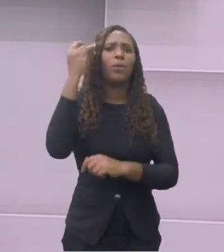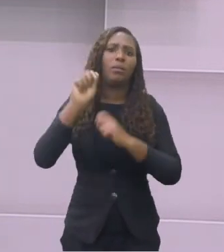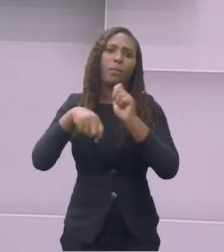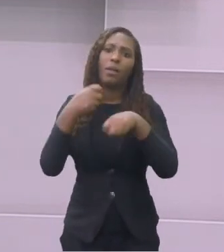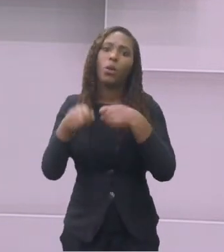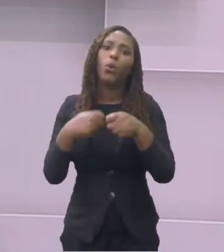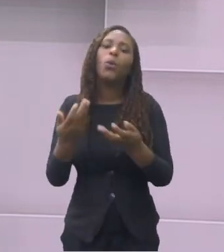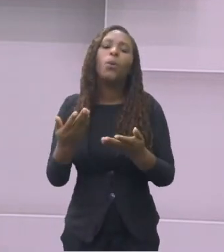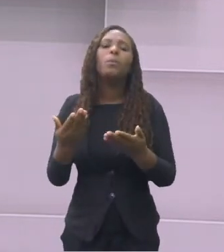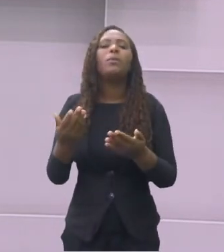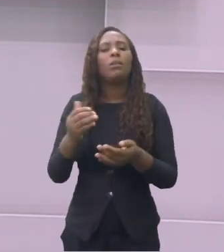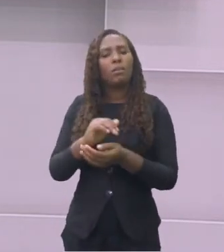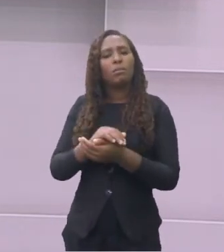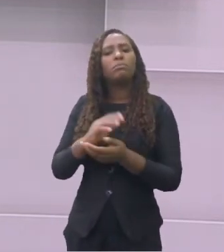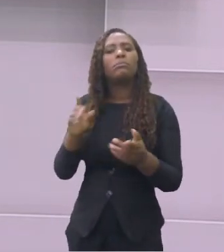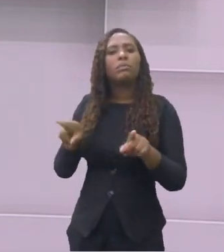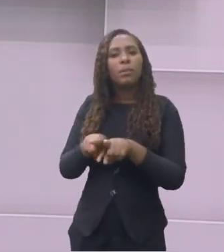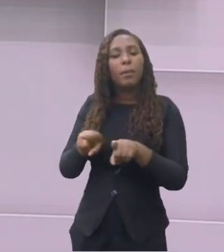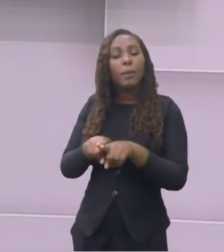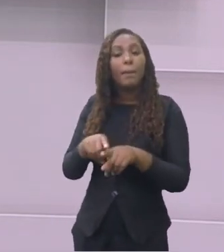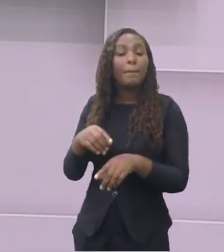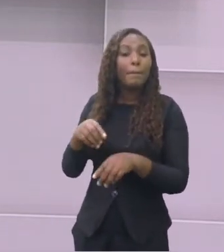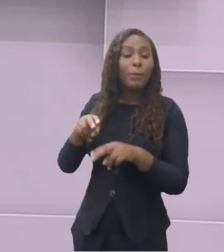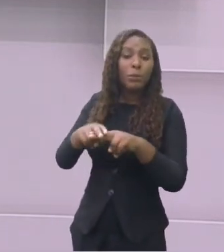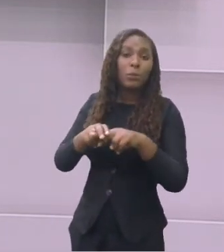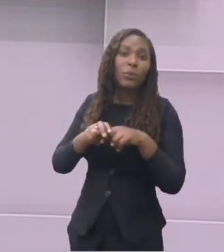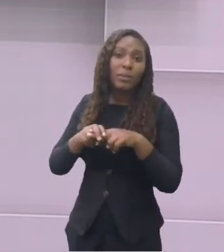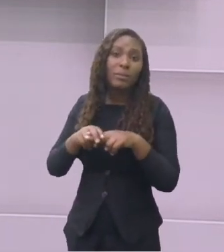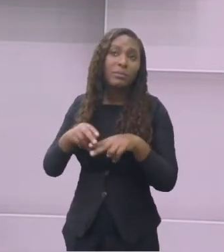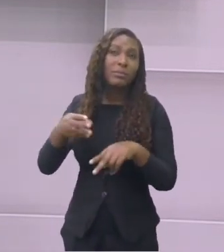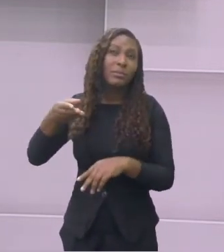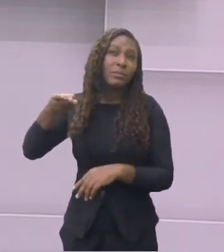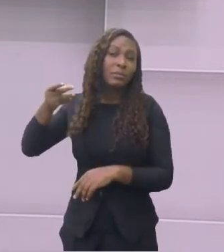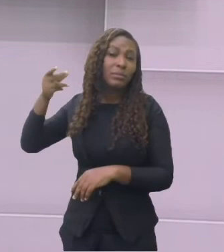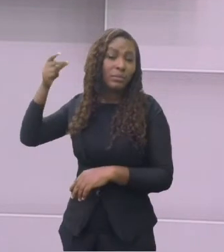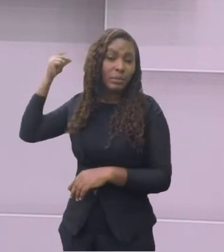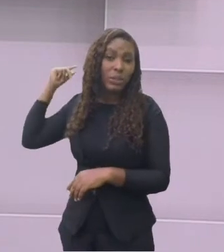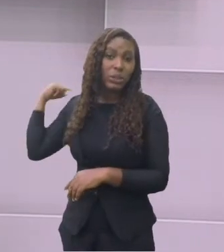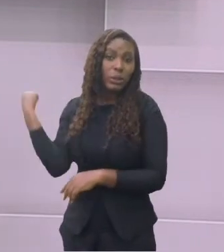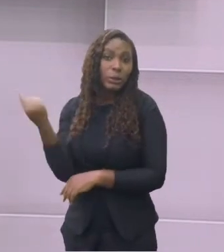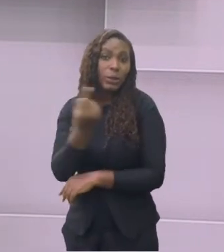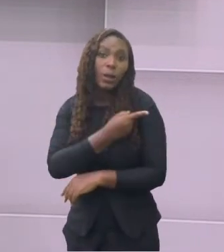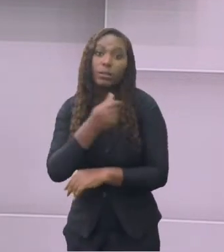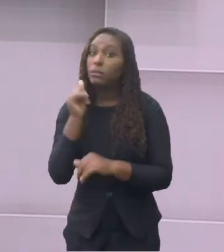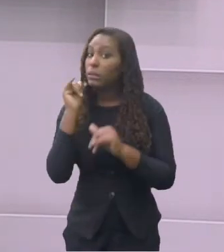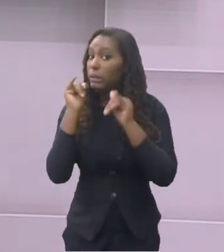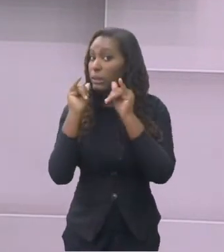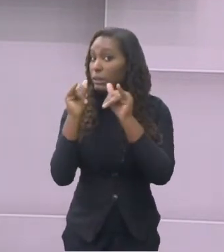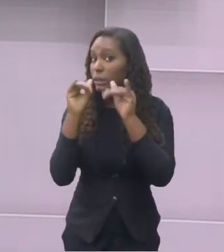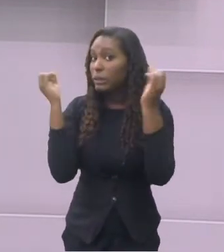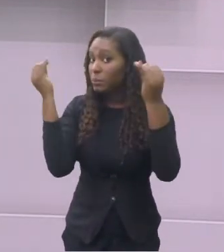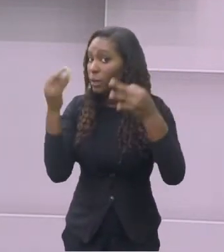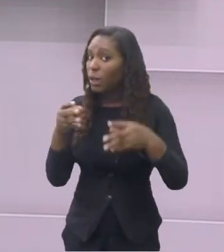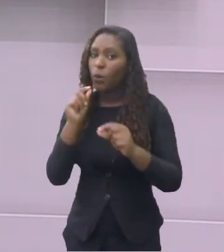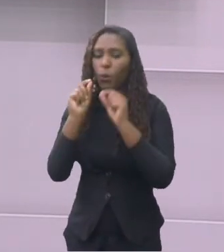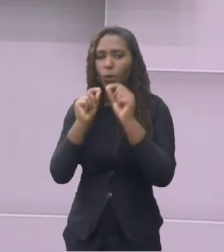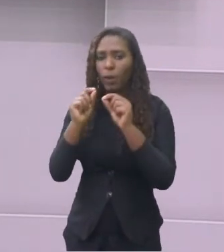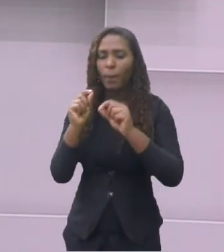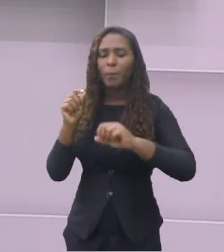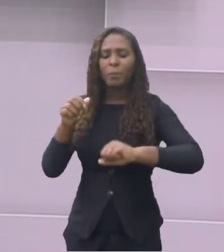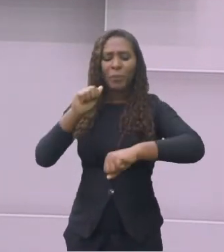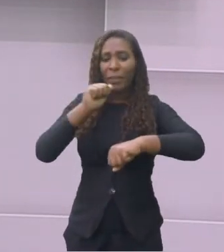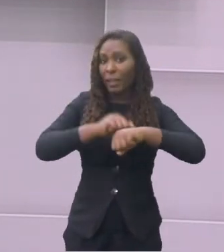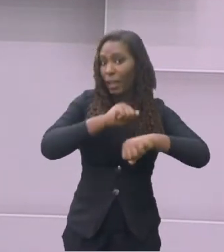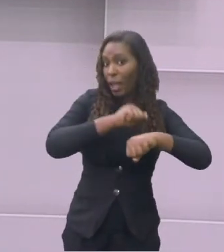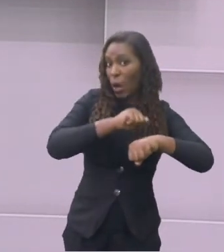econômica. Por isso que anteriormente a gente comentou que as rochas, elas são muito